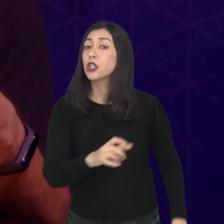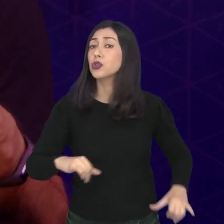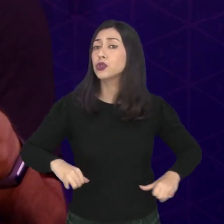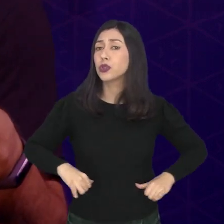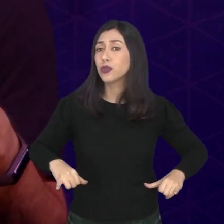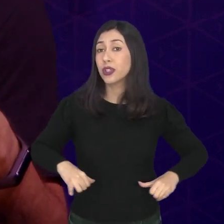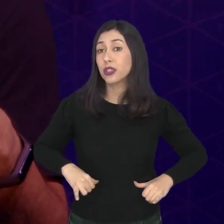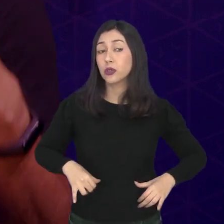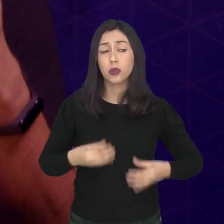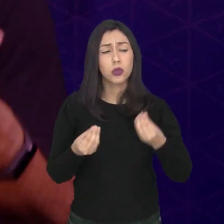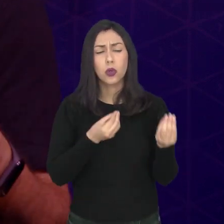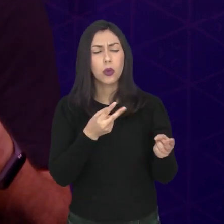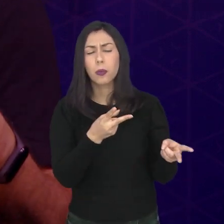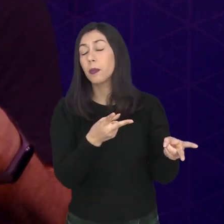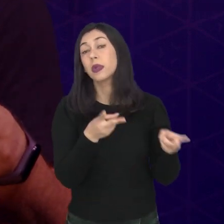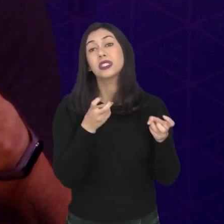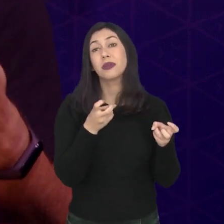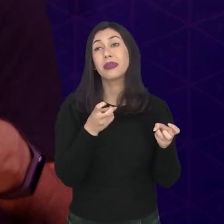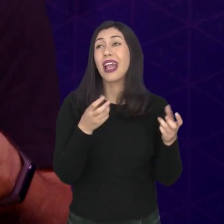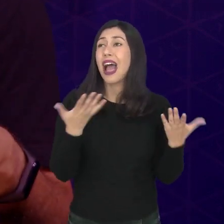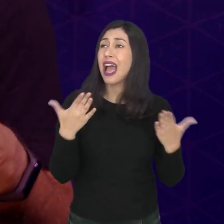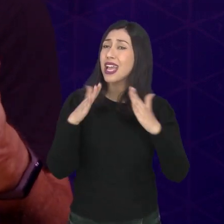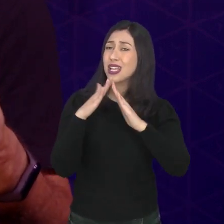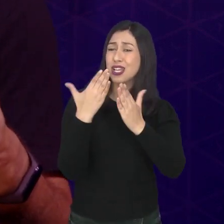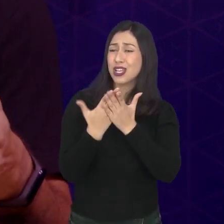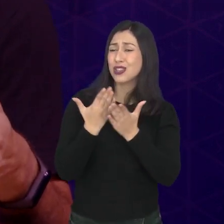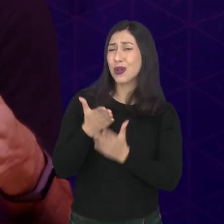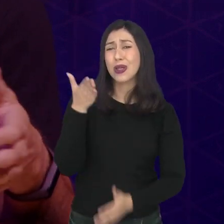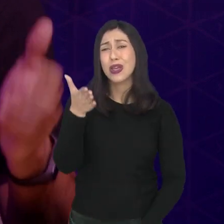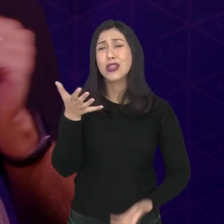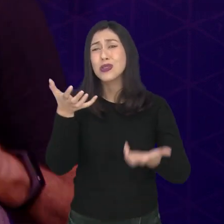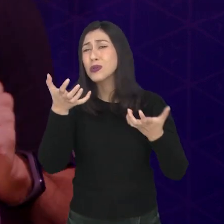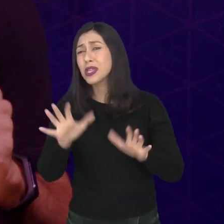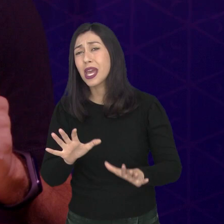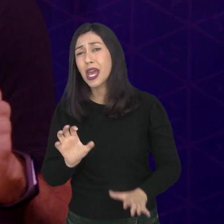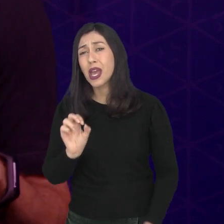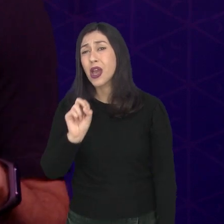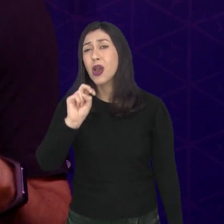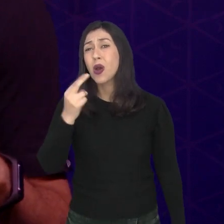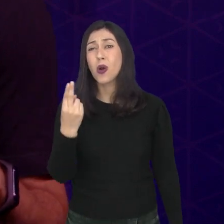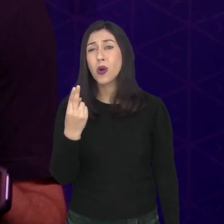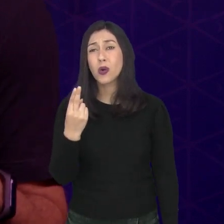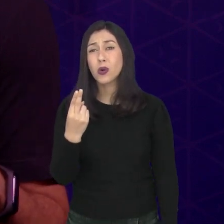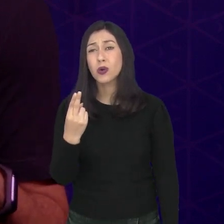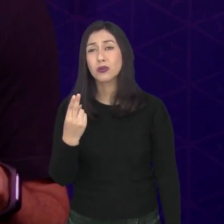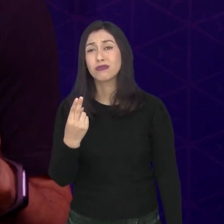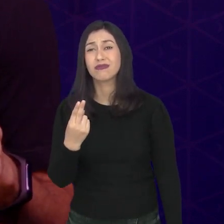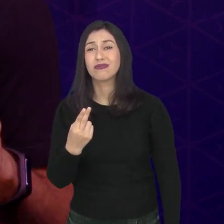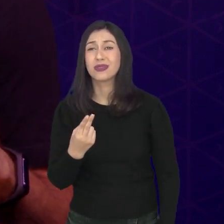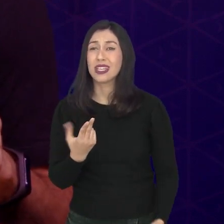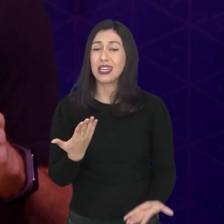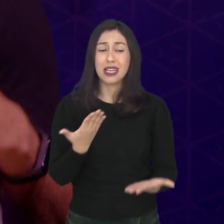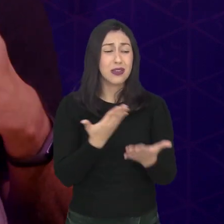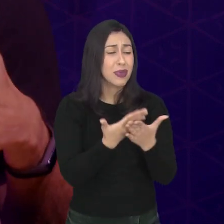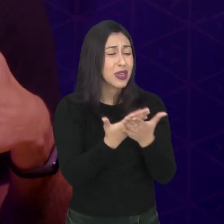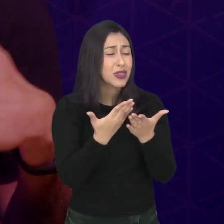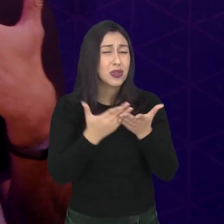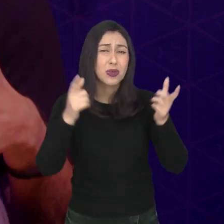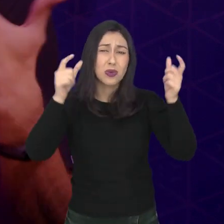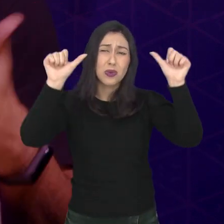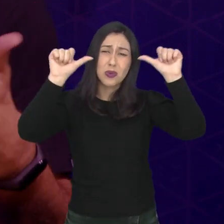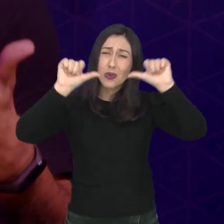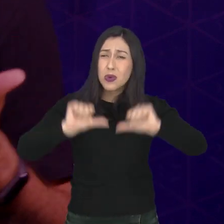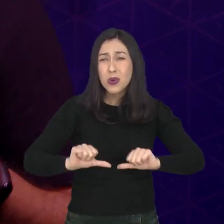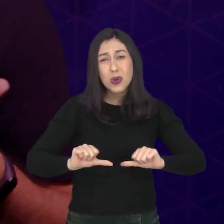está sofrendo bullying por não querer ir mais na escola, ou as notas dela começam a baixar, né? Ela